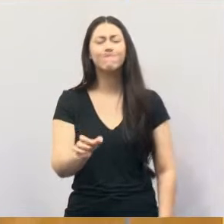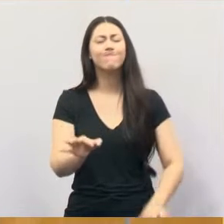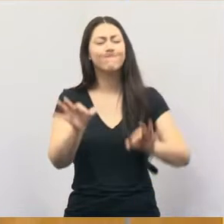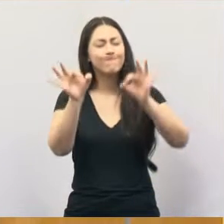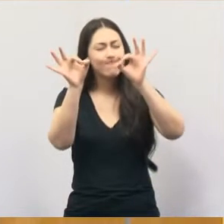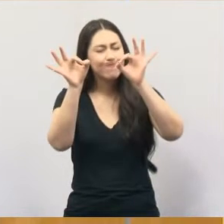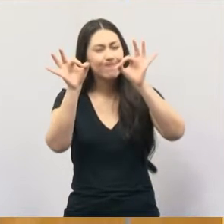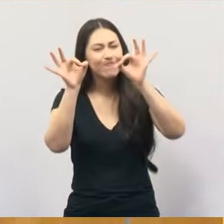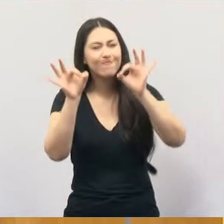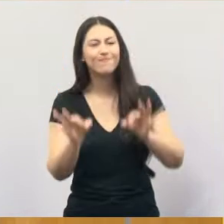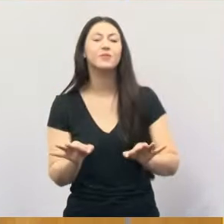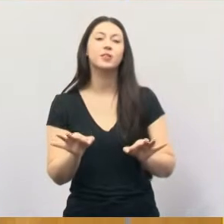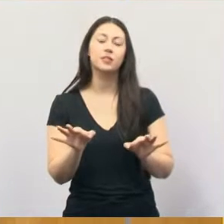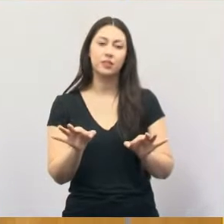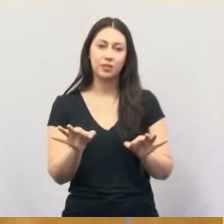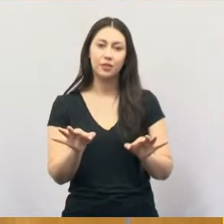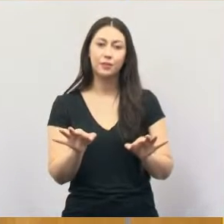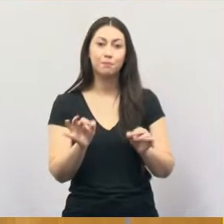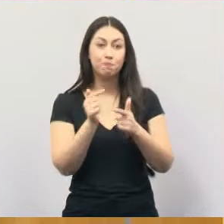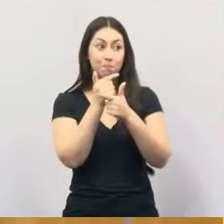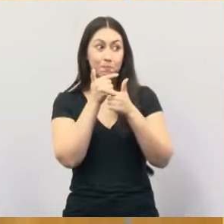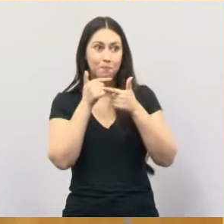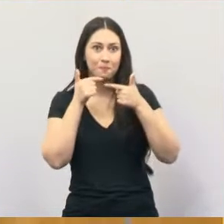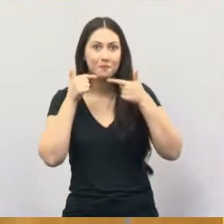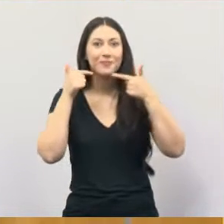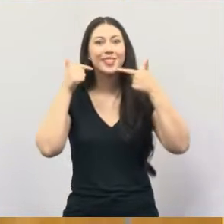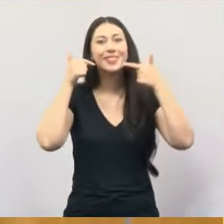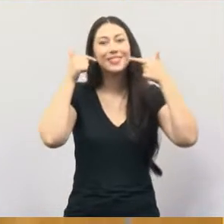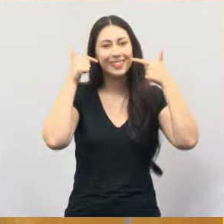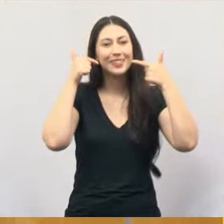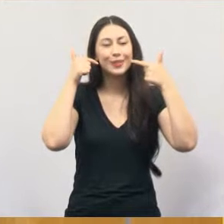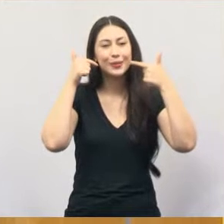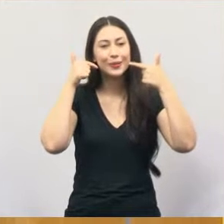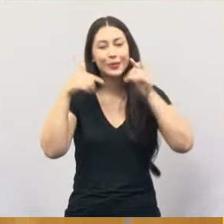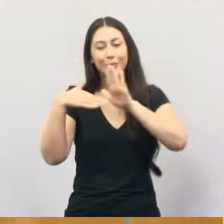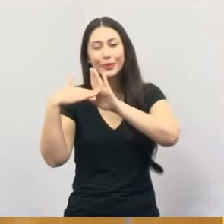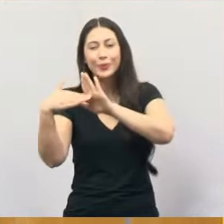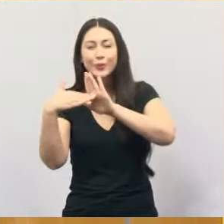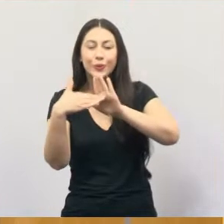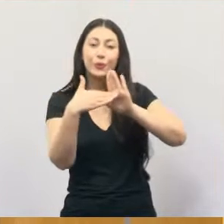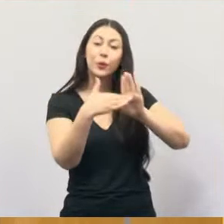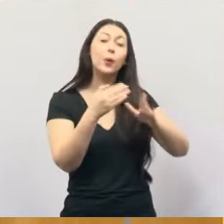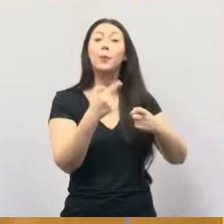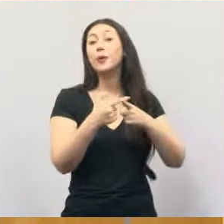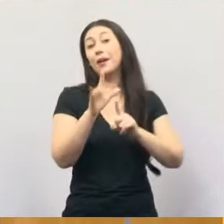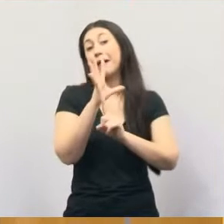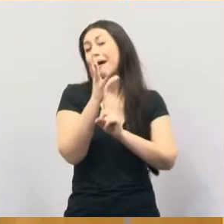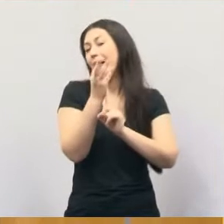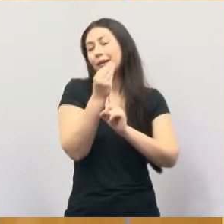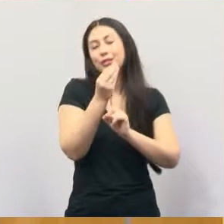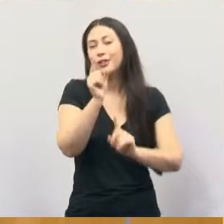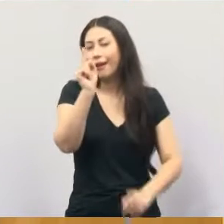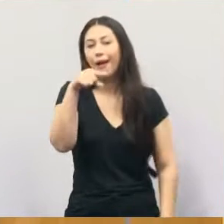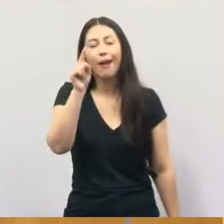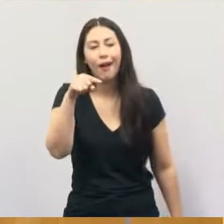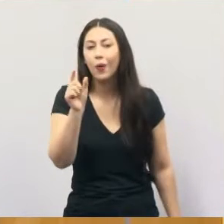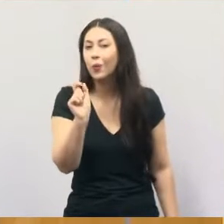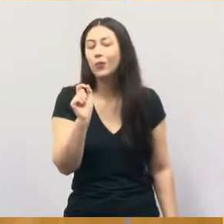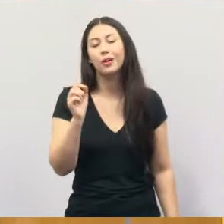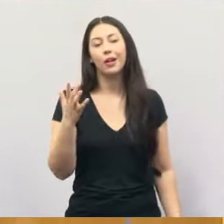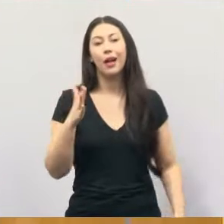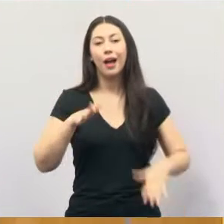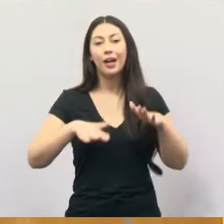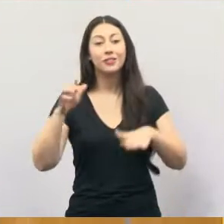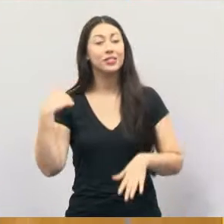certeza trouxe o sorriso para muitas pessoas, porque a arte é isso, a arte às vezes ela